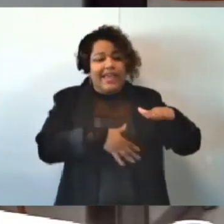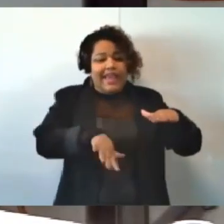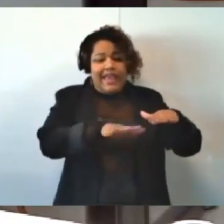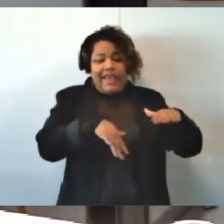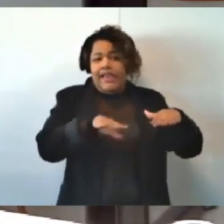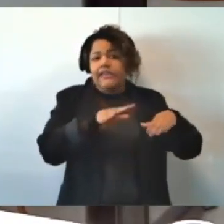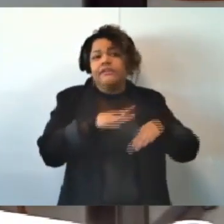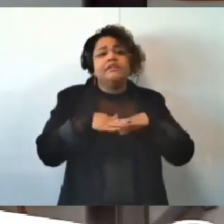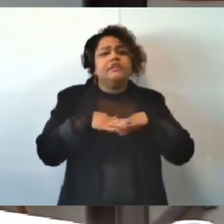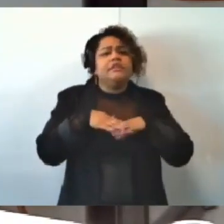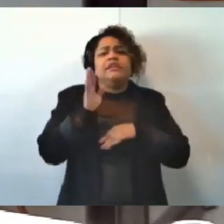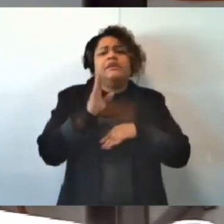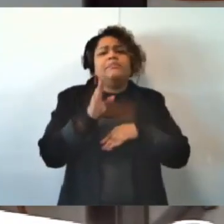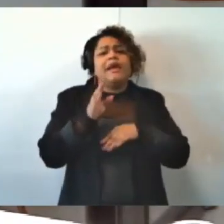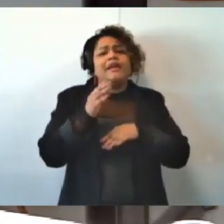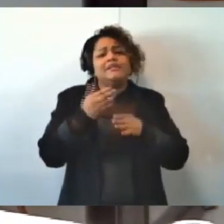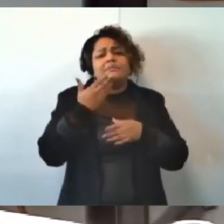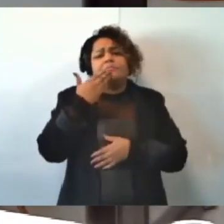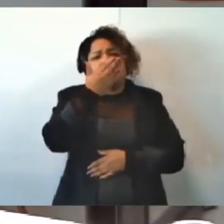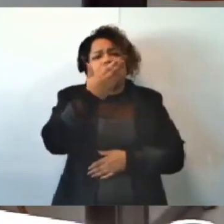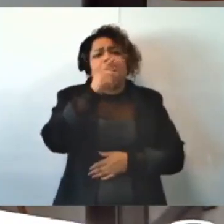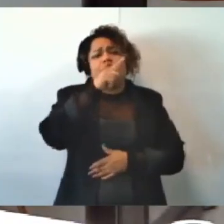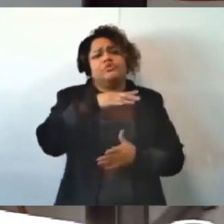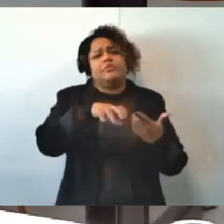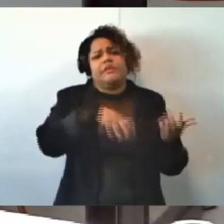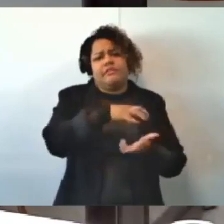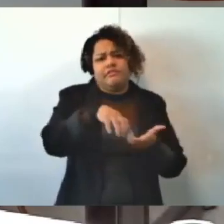que faça uma revitalização.